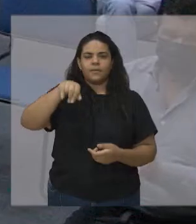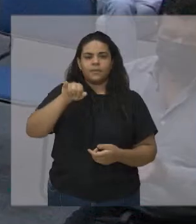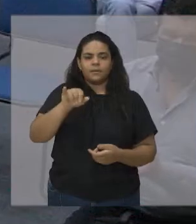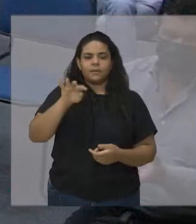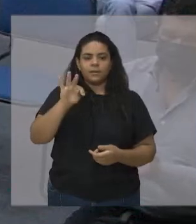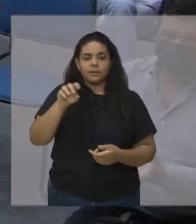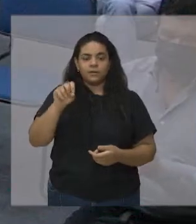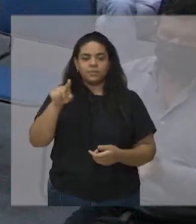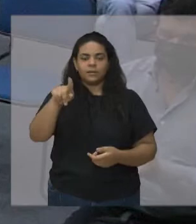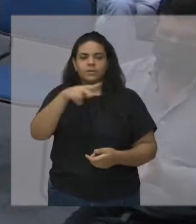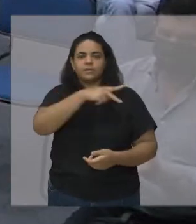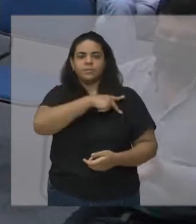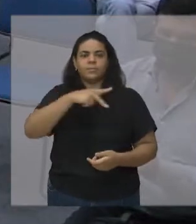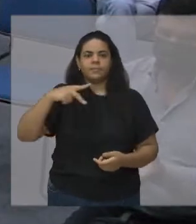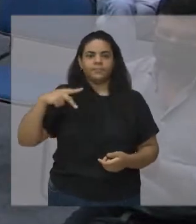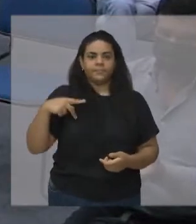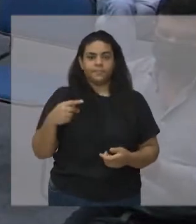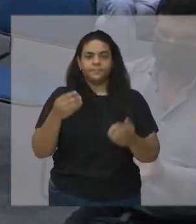Música